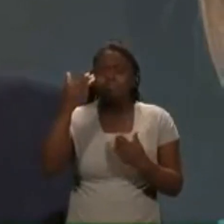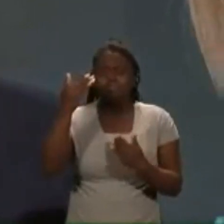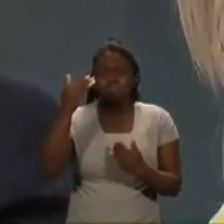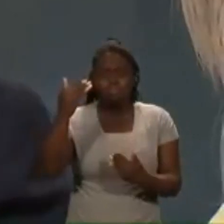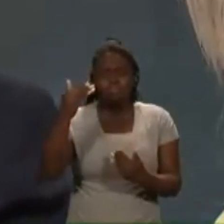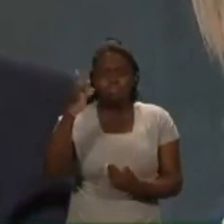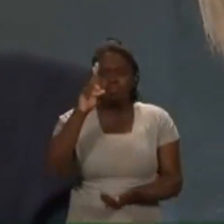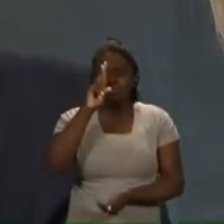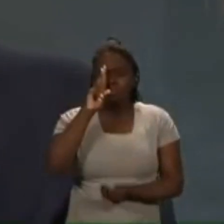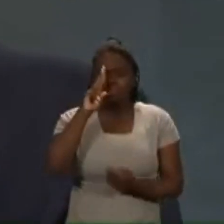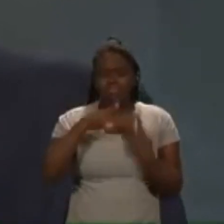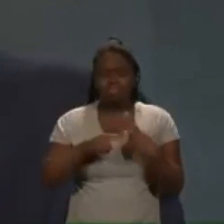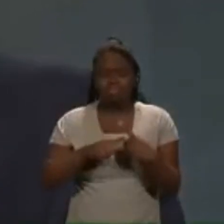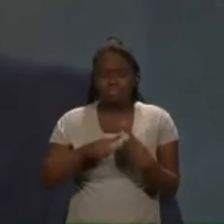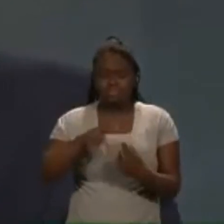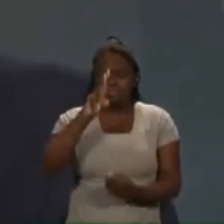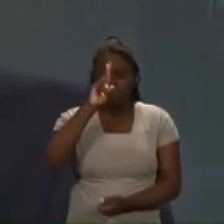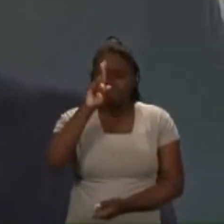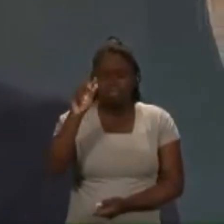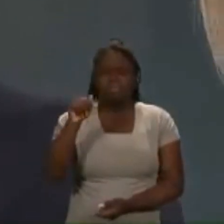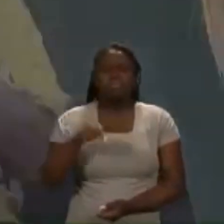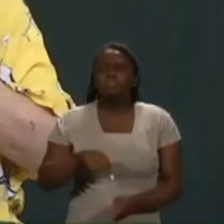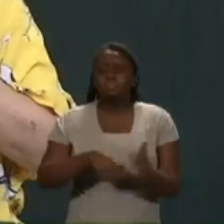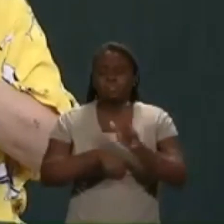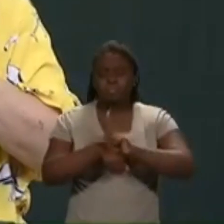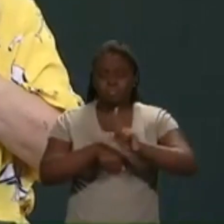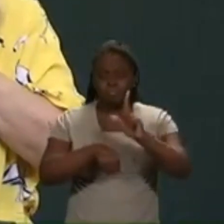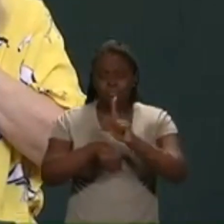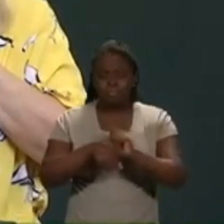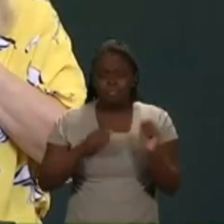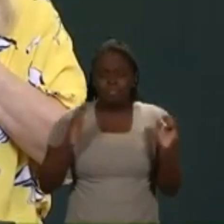que só aqui na Cunha durante esses 50 anos